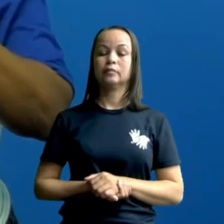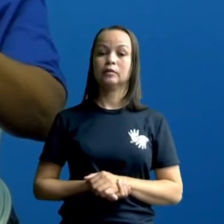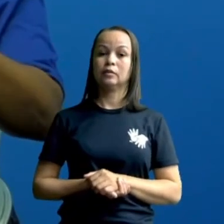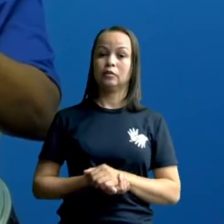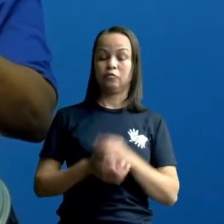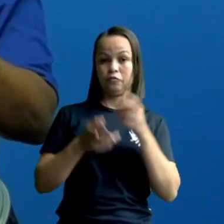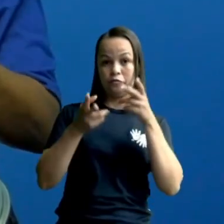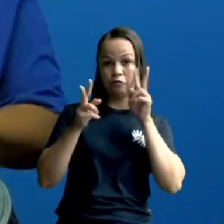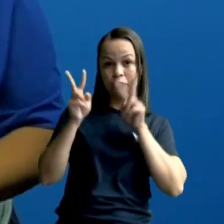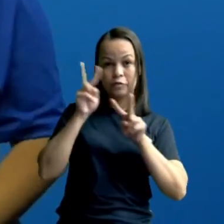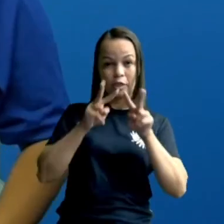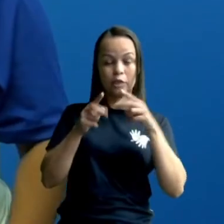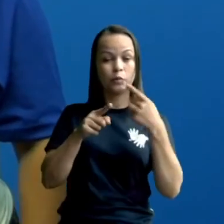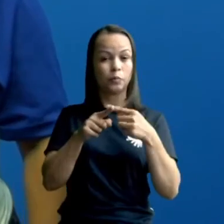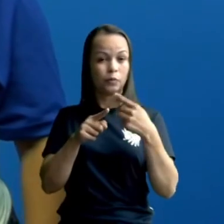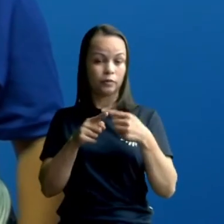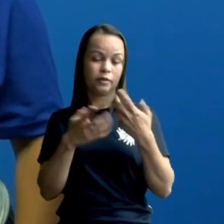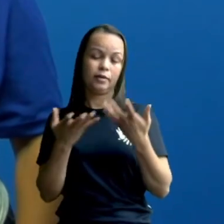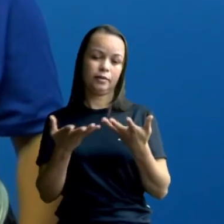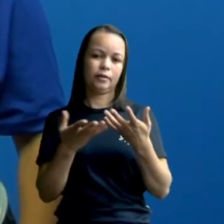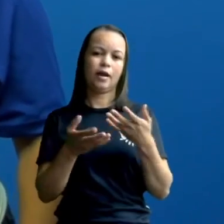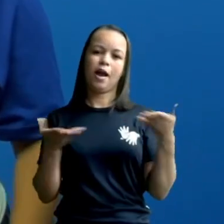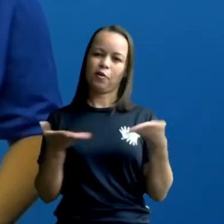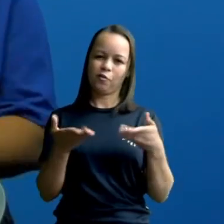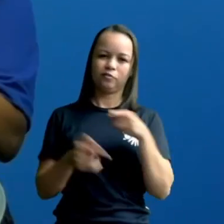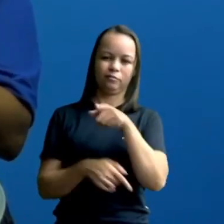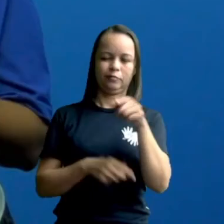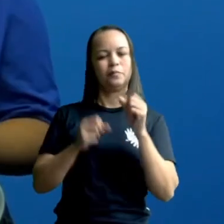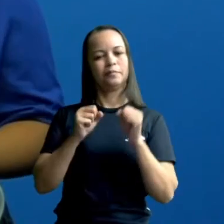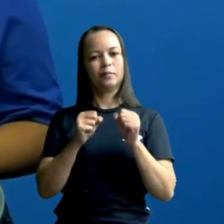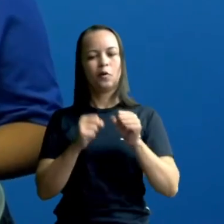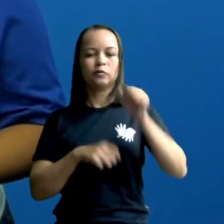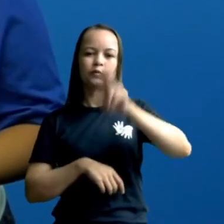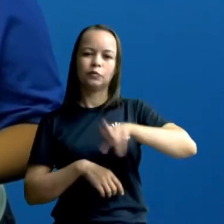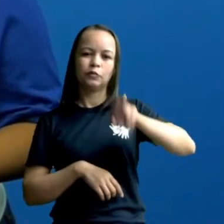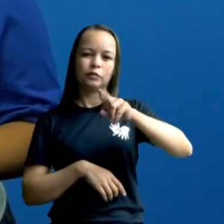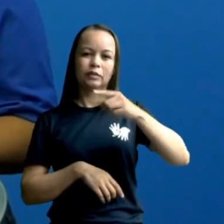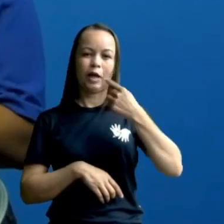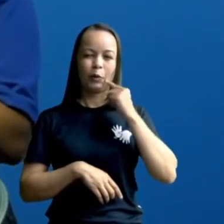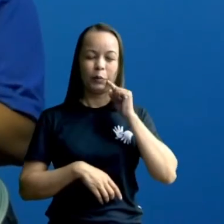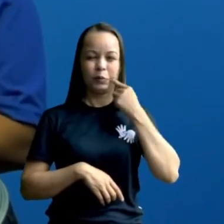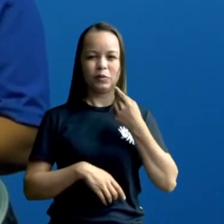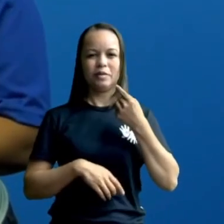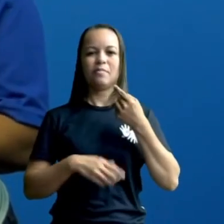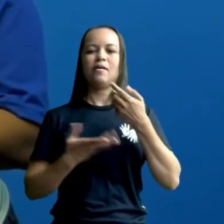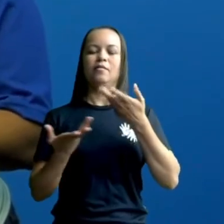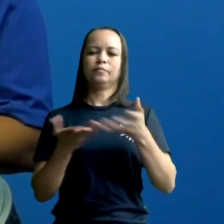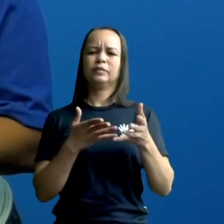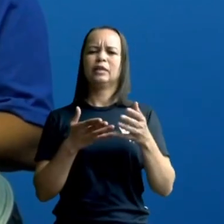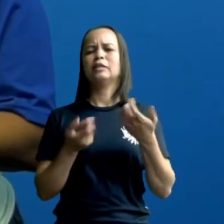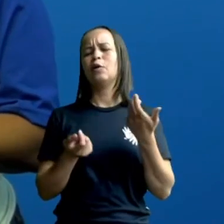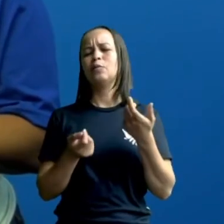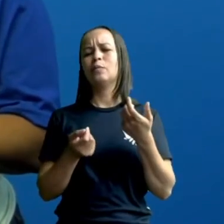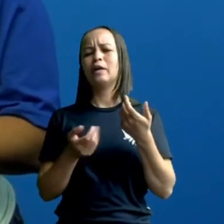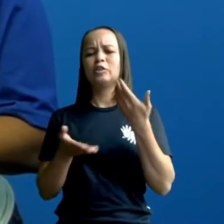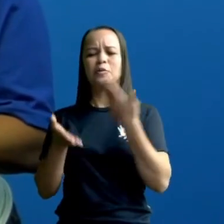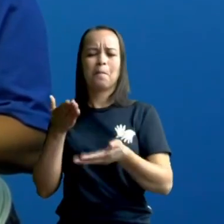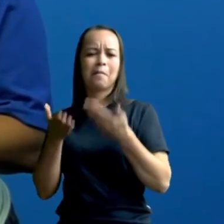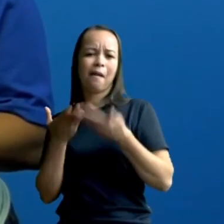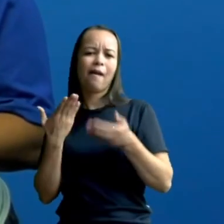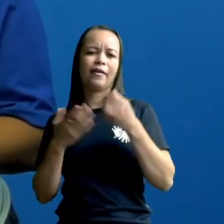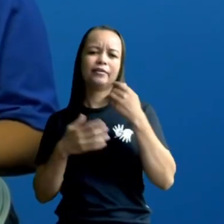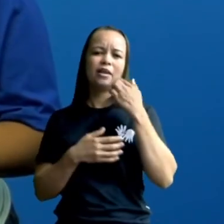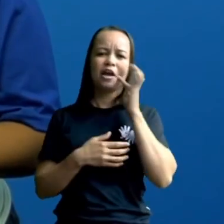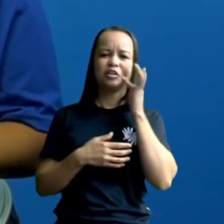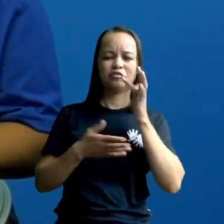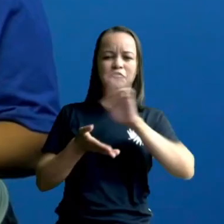quê? Então, agora podem usar o limão, tá certo? Em todas essas frutas, né, que acaba perdendo, escurecendo, como a